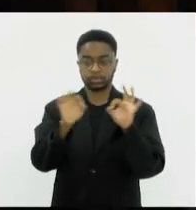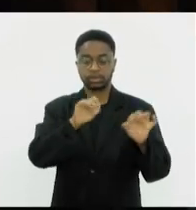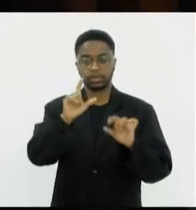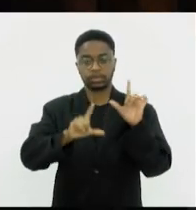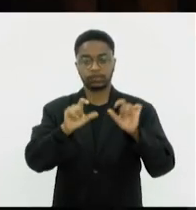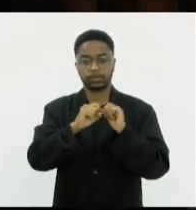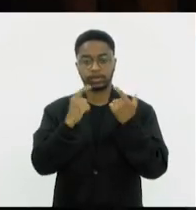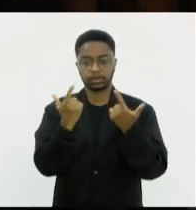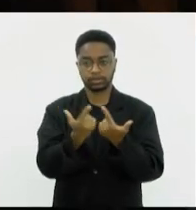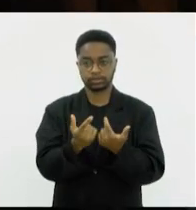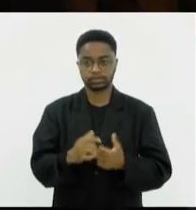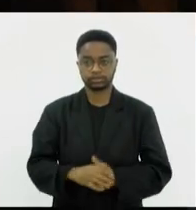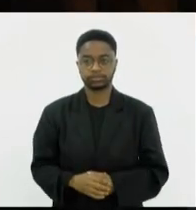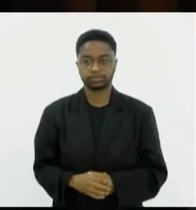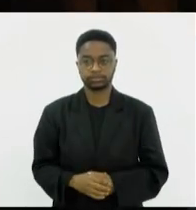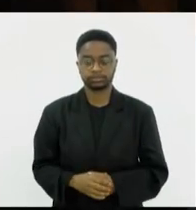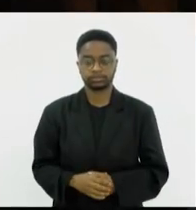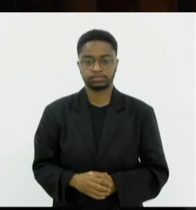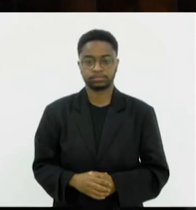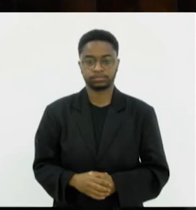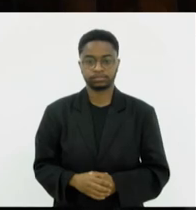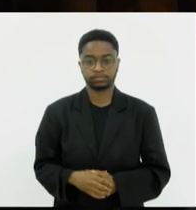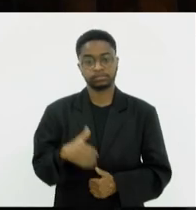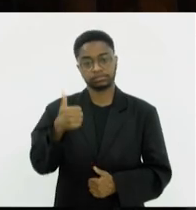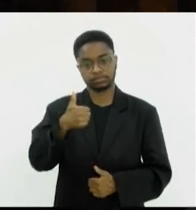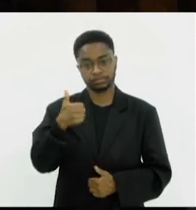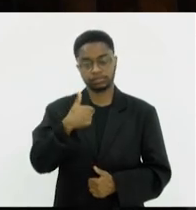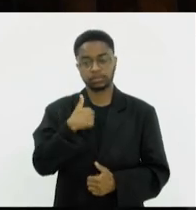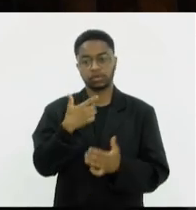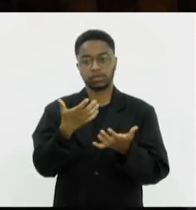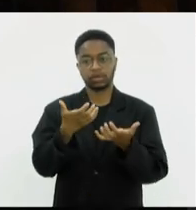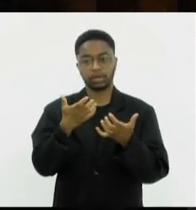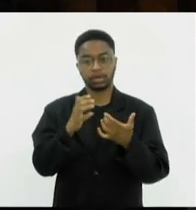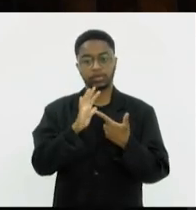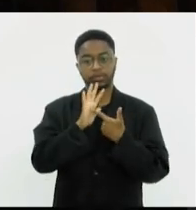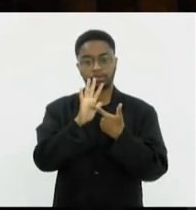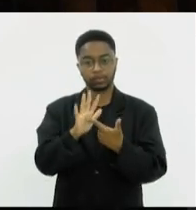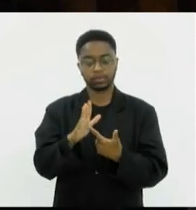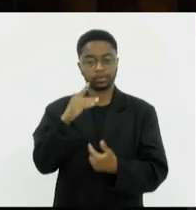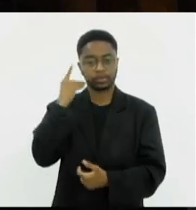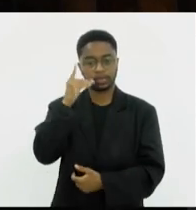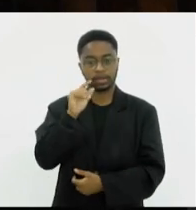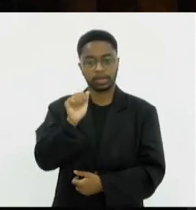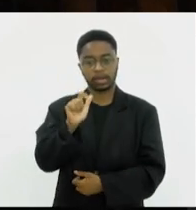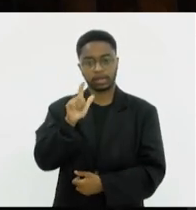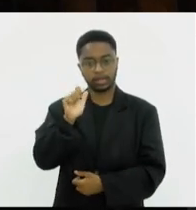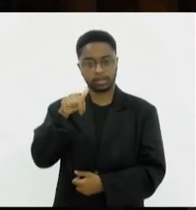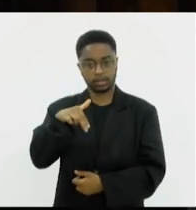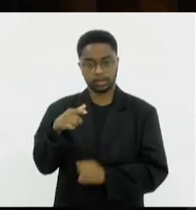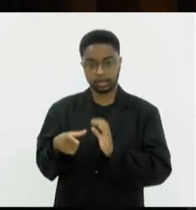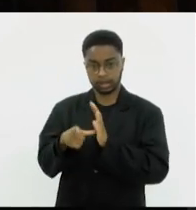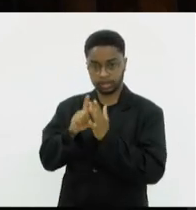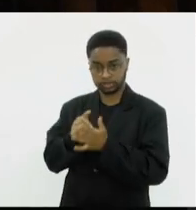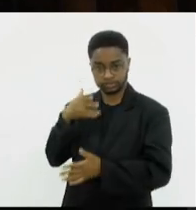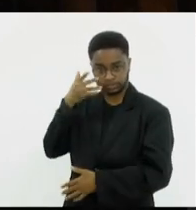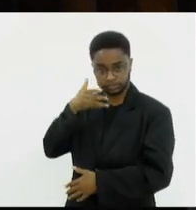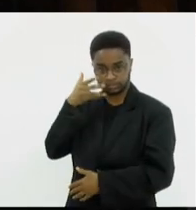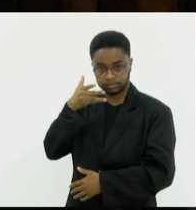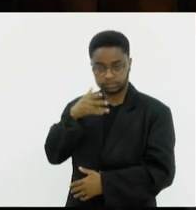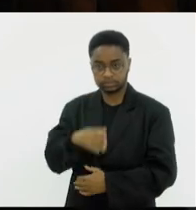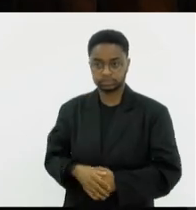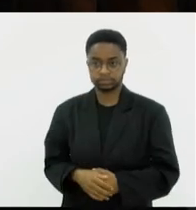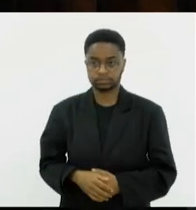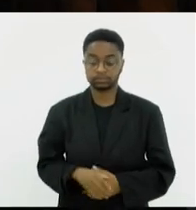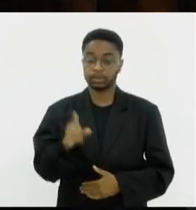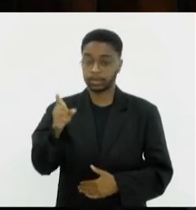Alerge. Primeiro, cabe destacar que o deputado Alan Lopes, que me antecedeu, ele